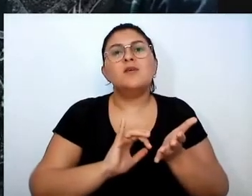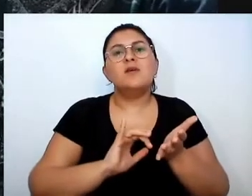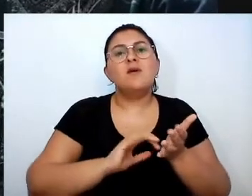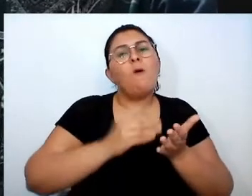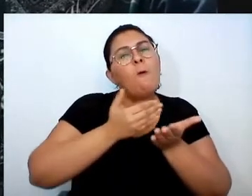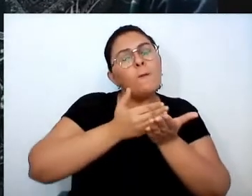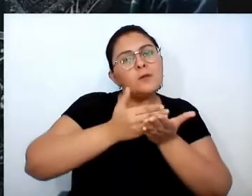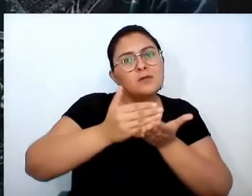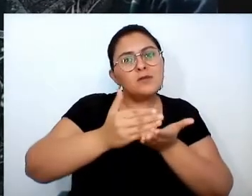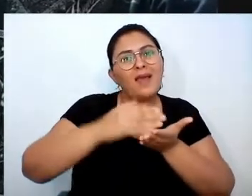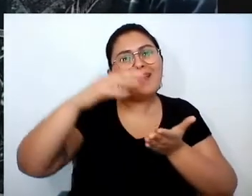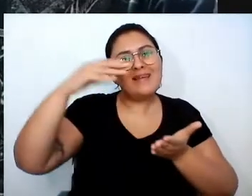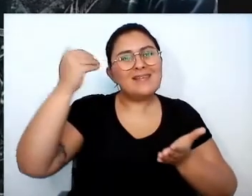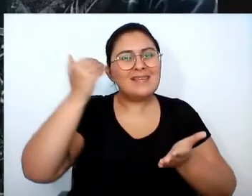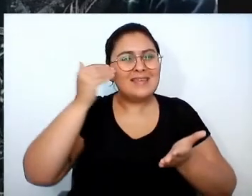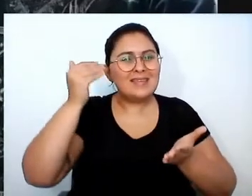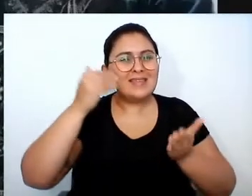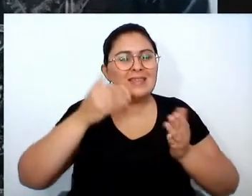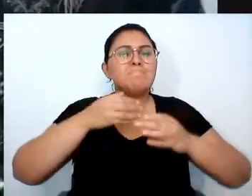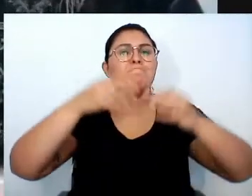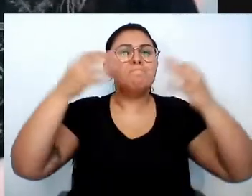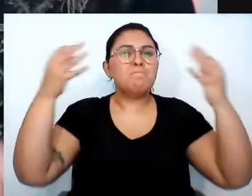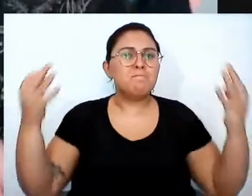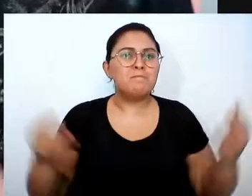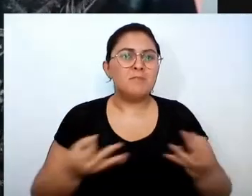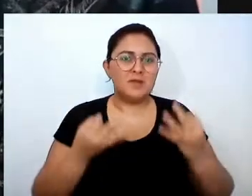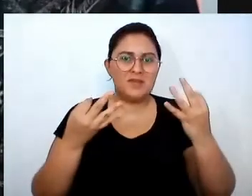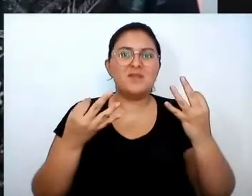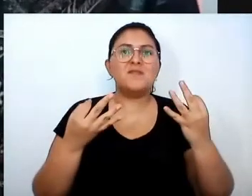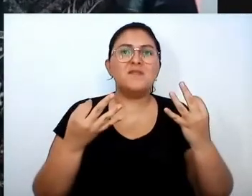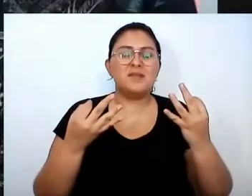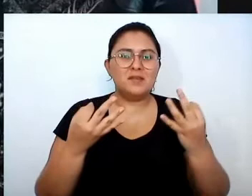Comecei a entender, né? Dar nome aos bois. Porque a gente conhece